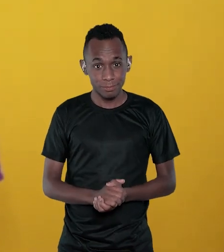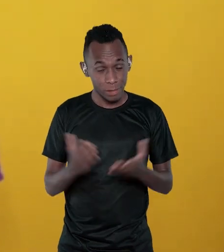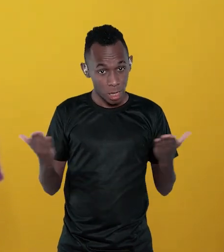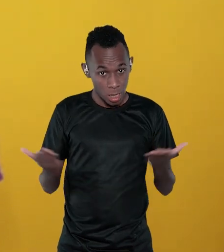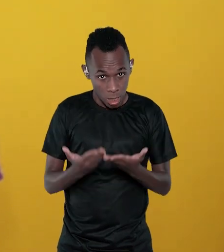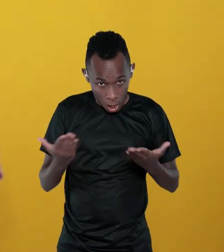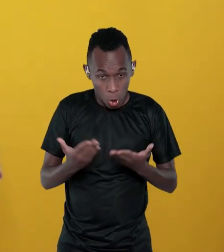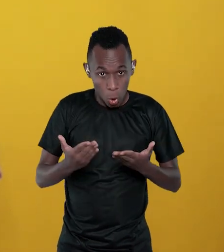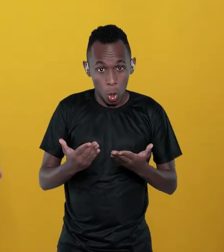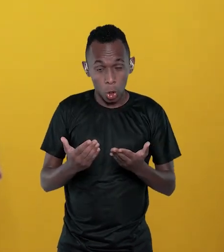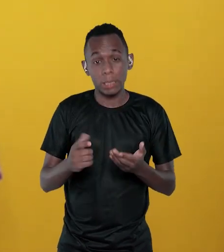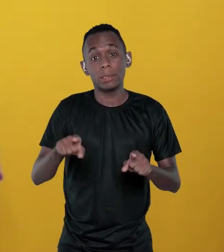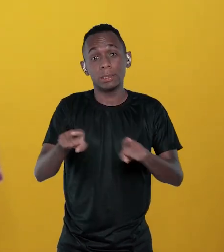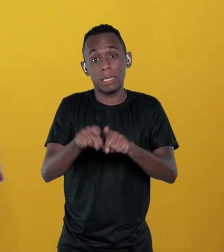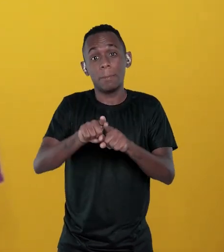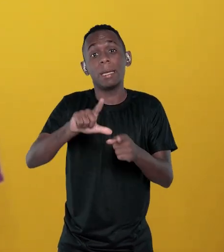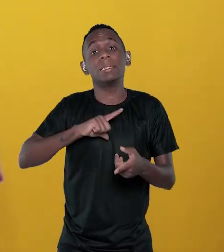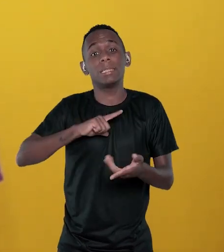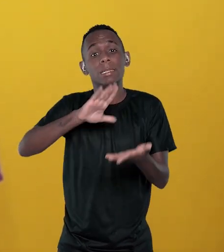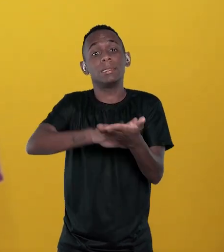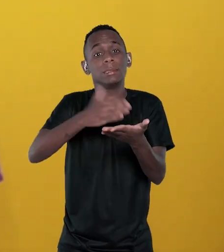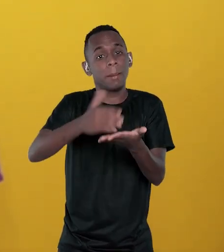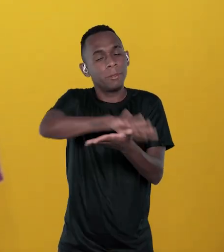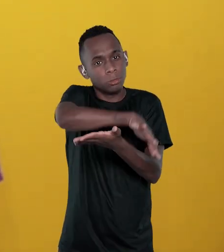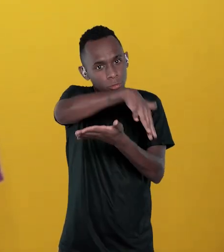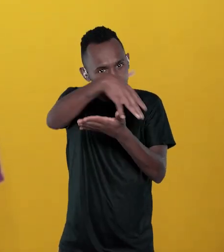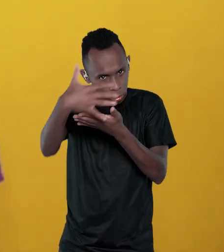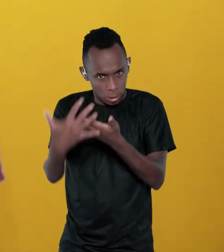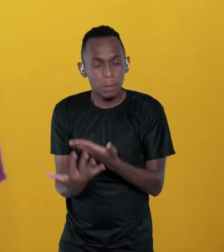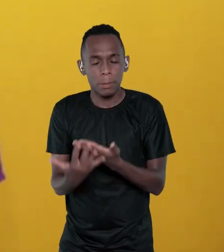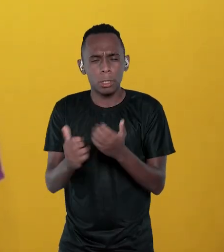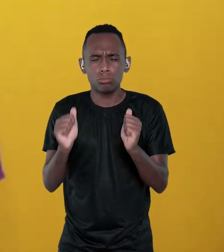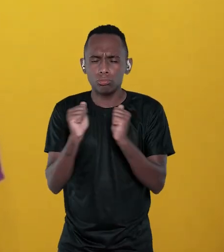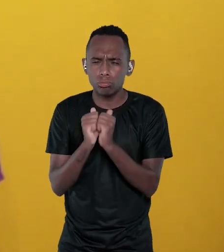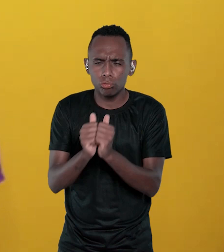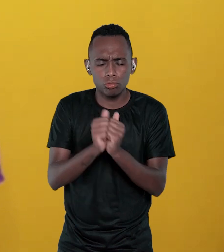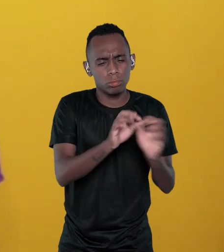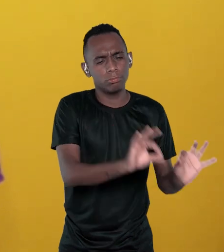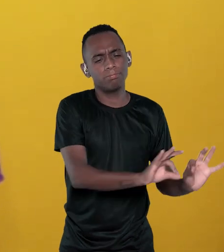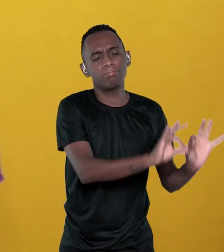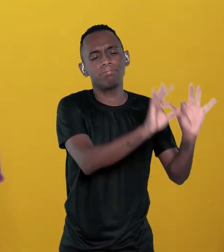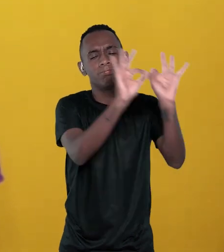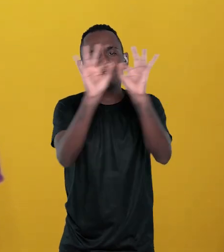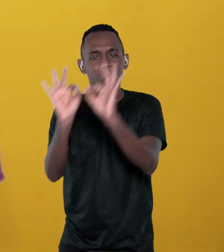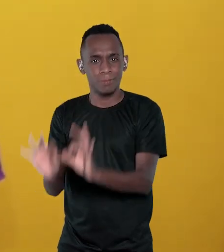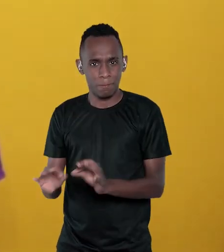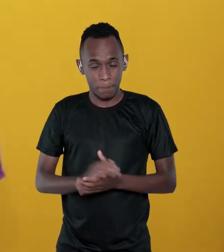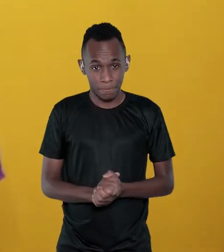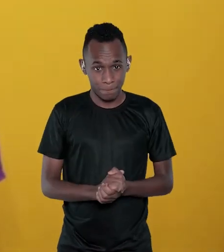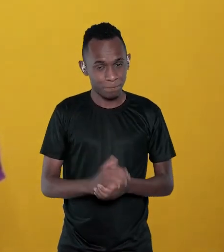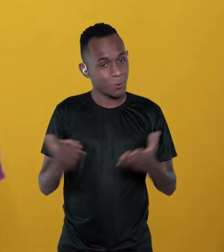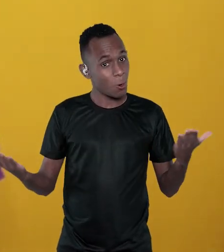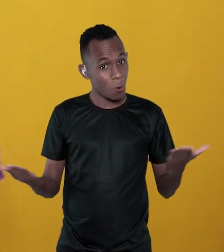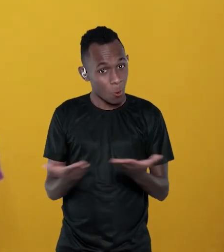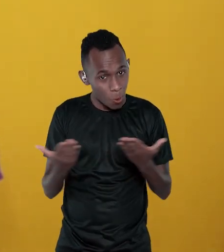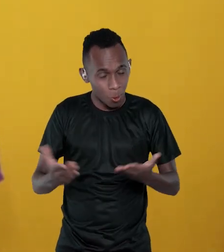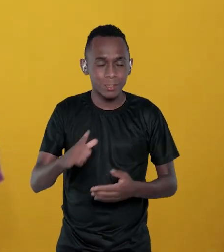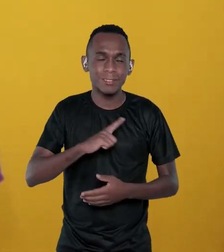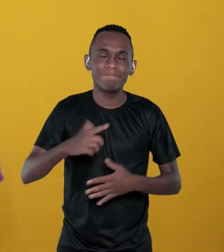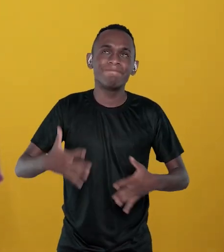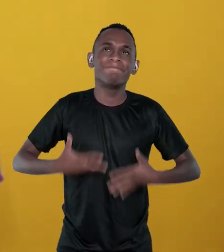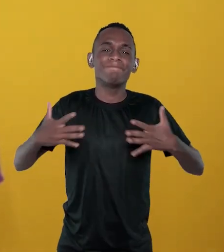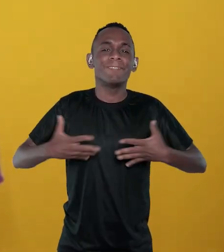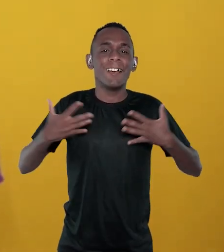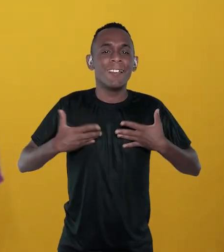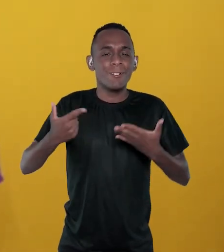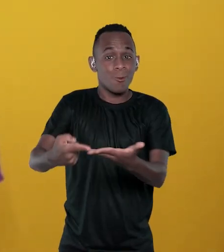Essa edição está sendo acompanhada pelo intérprete de Libras, que vai conosco até o final do programa. Hoje a gente tem a